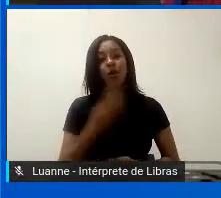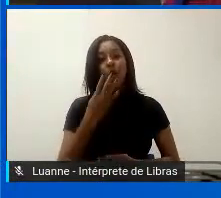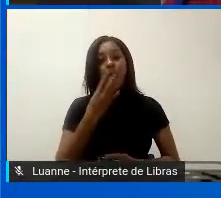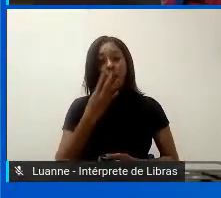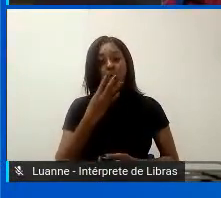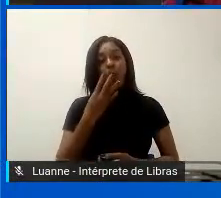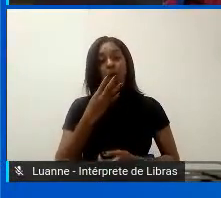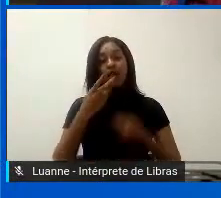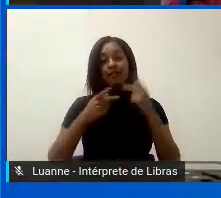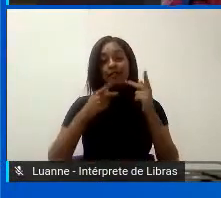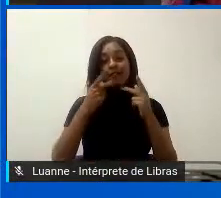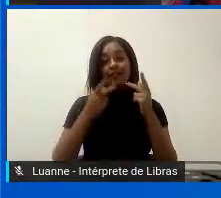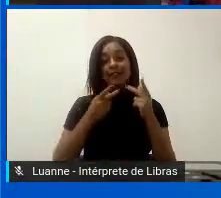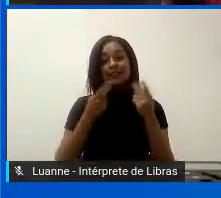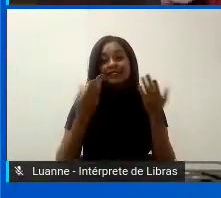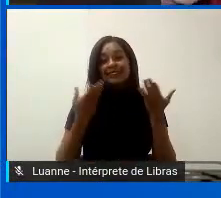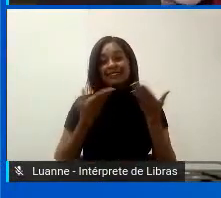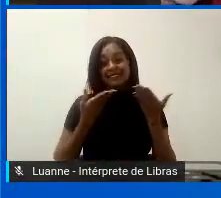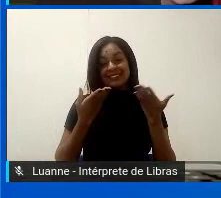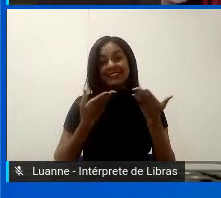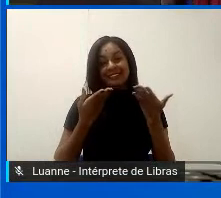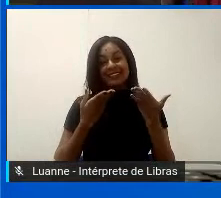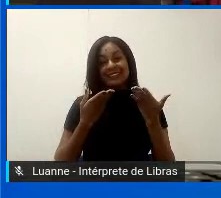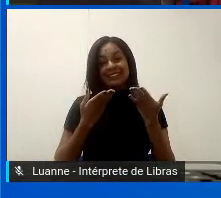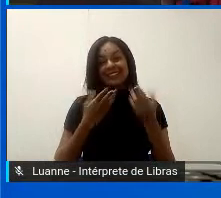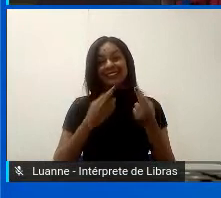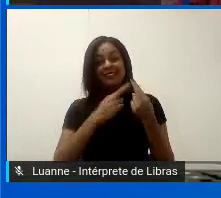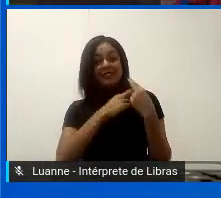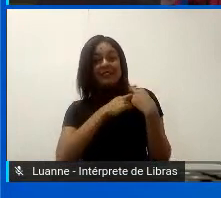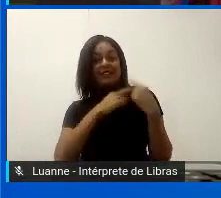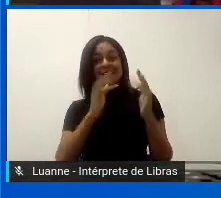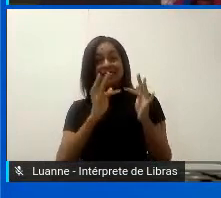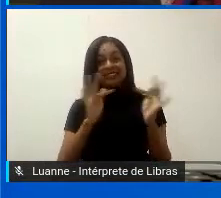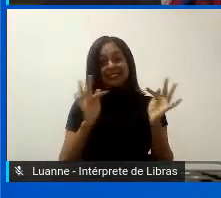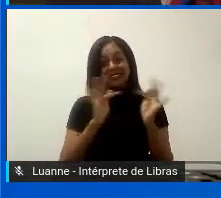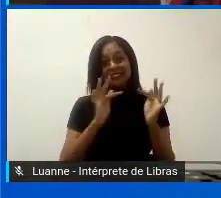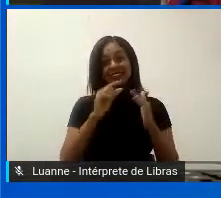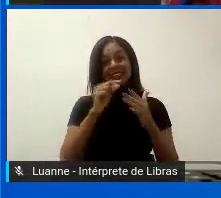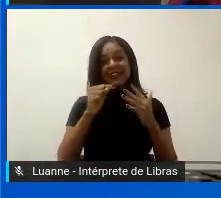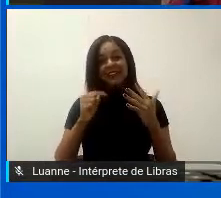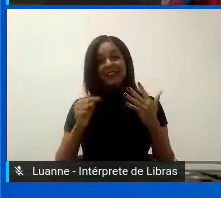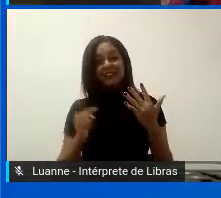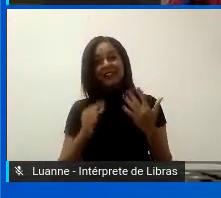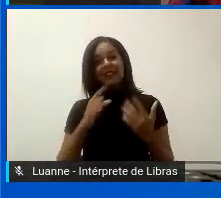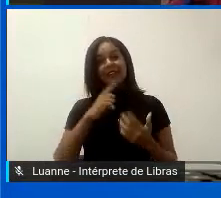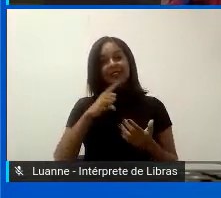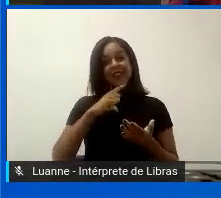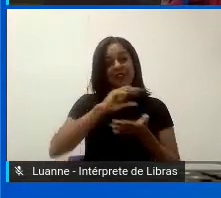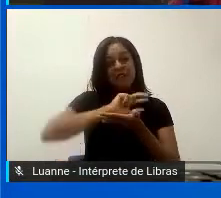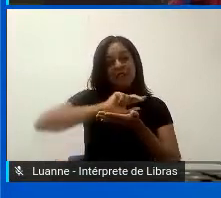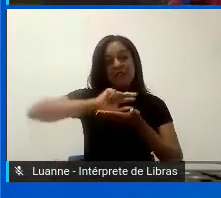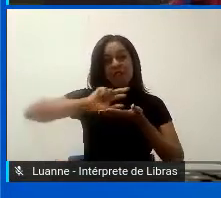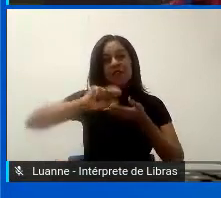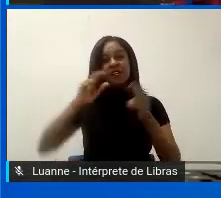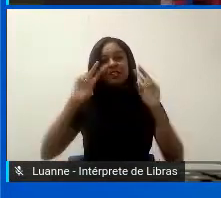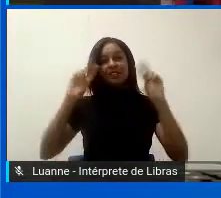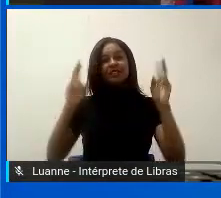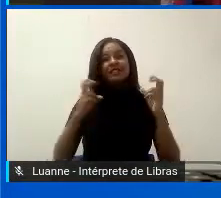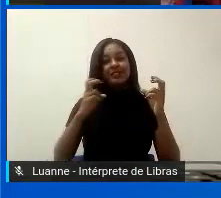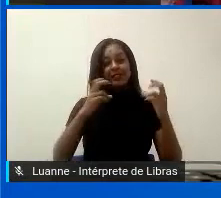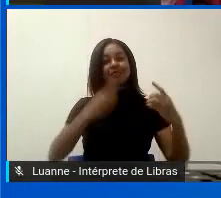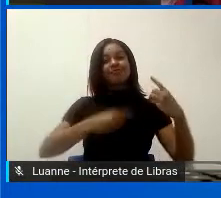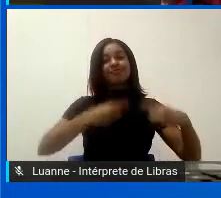Cabe a mim um pouco esse papel um pouco de síntese também de vários aspectos muitas coisas foram discutidas aqui Realmente